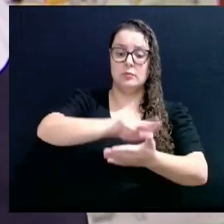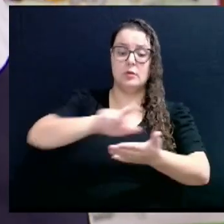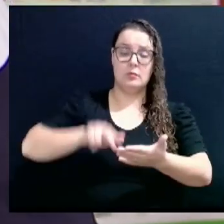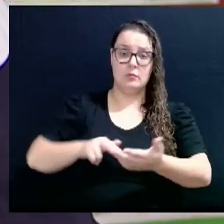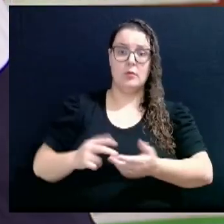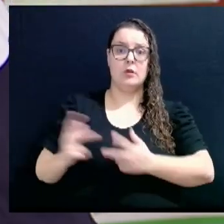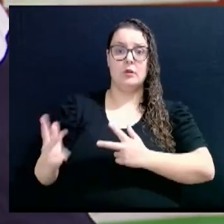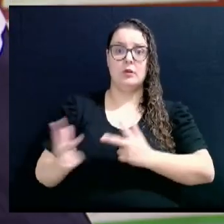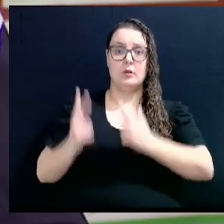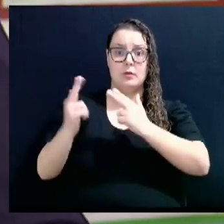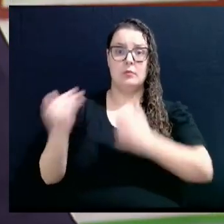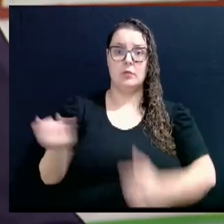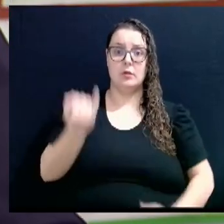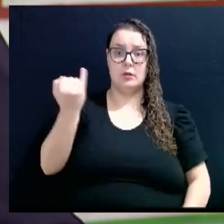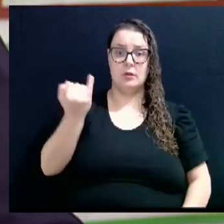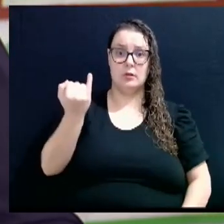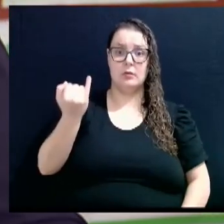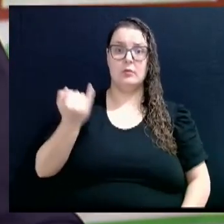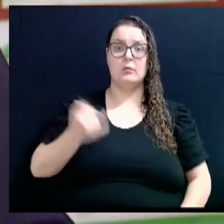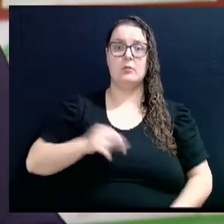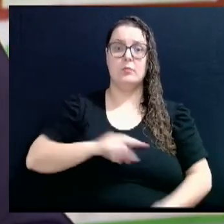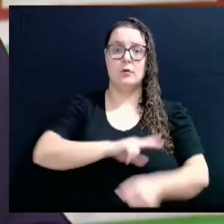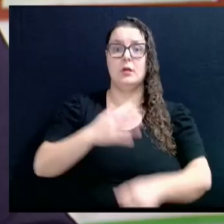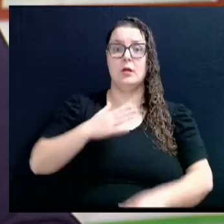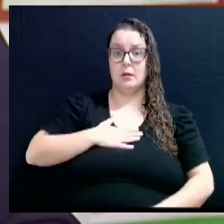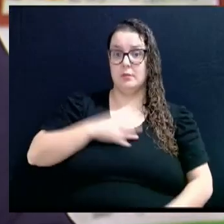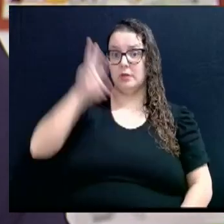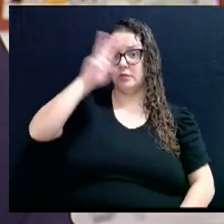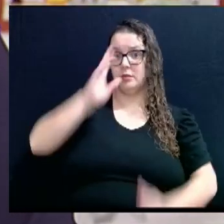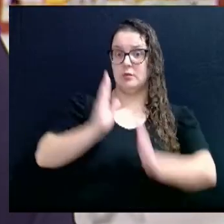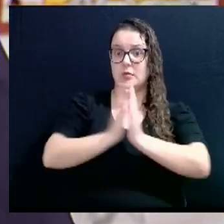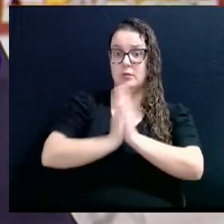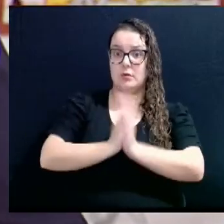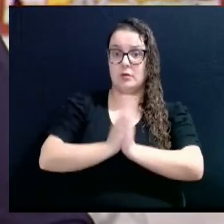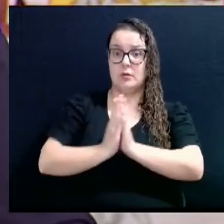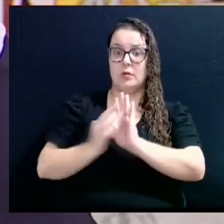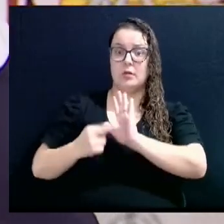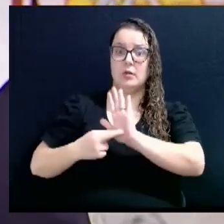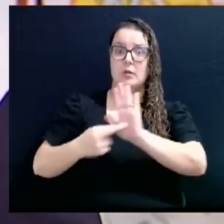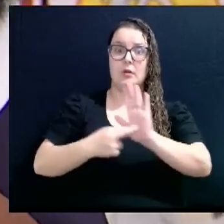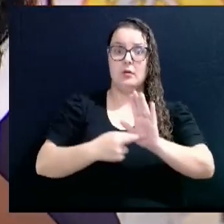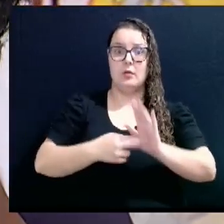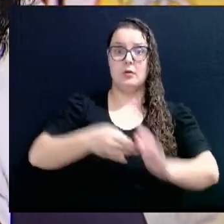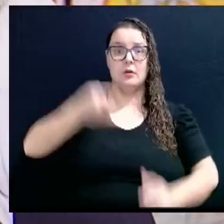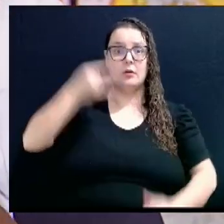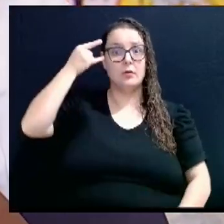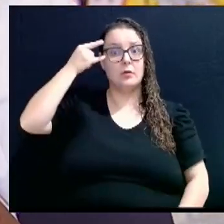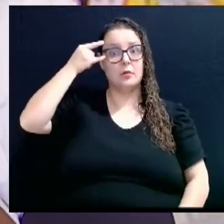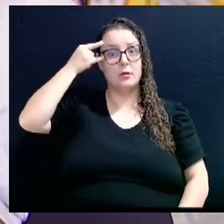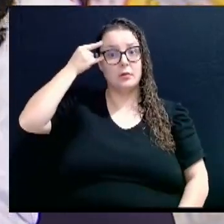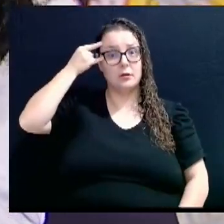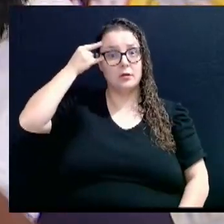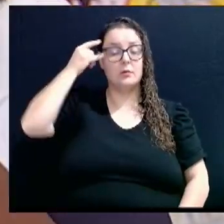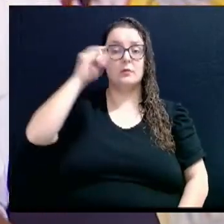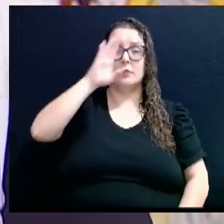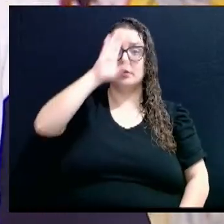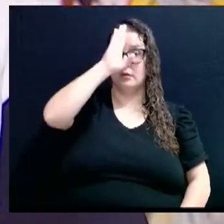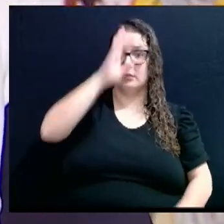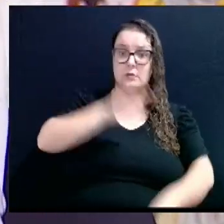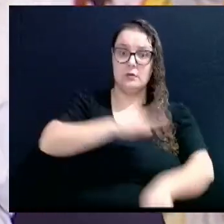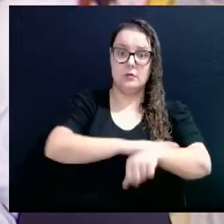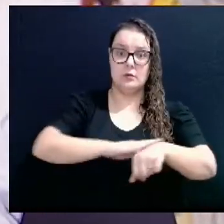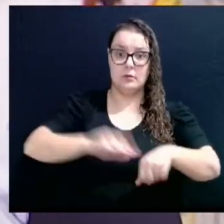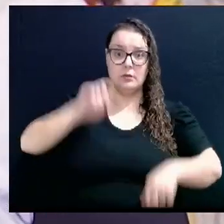com essa boneca ela representa muitas pessoas que têm síndrome de Down, principalmente da pele preta, que não são